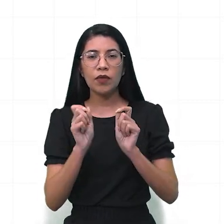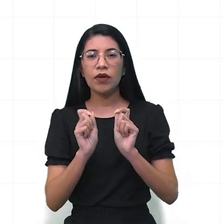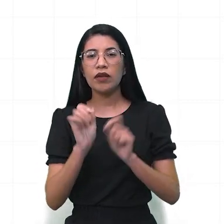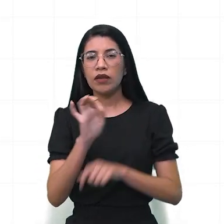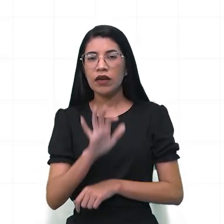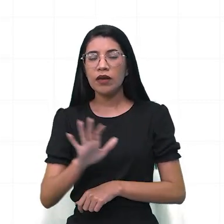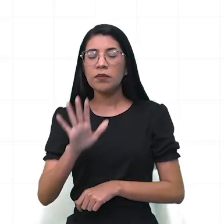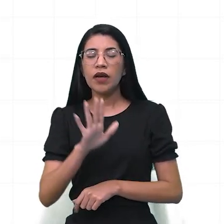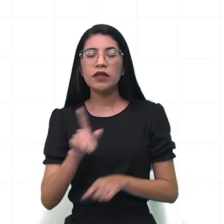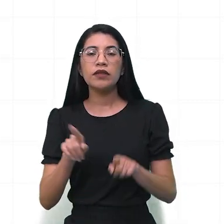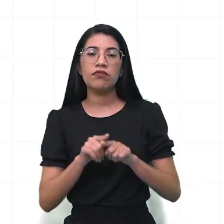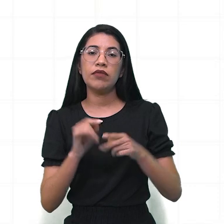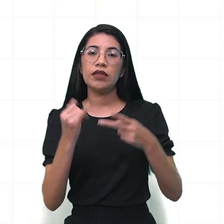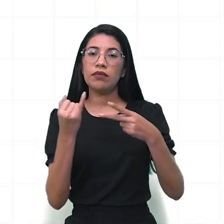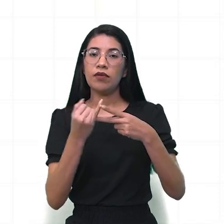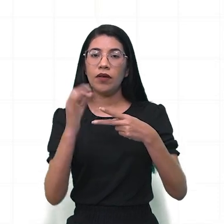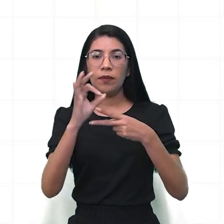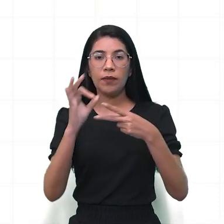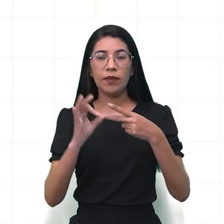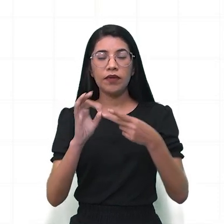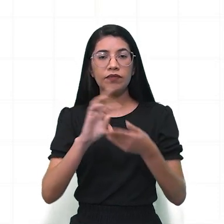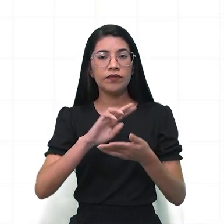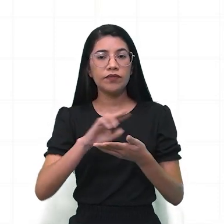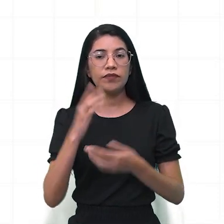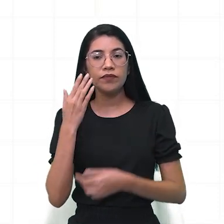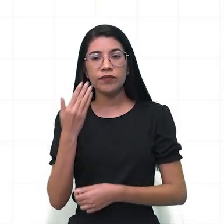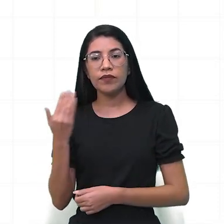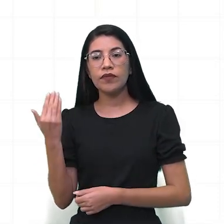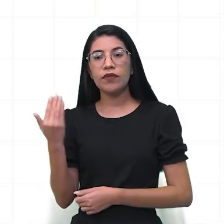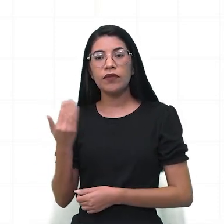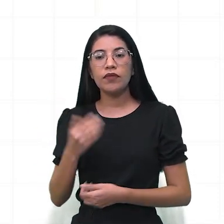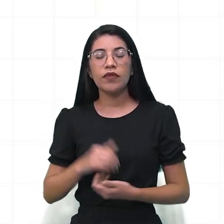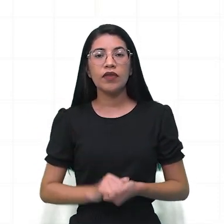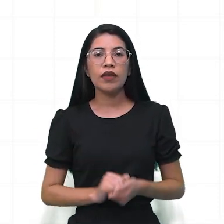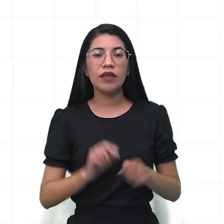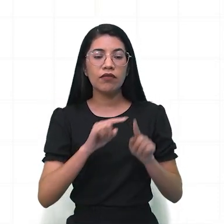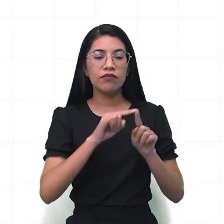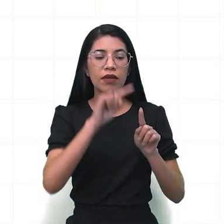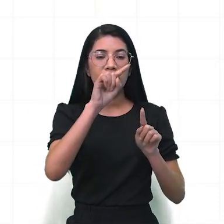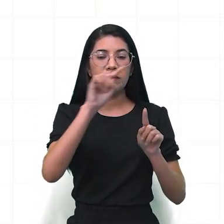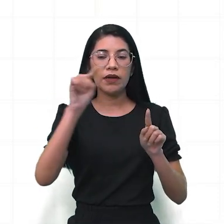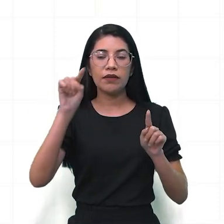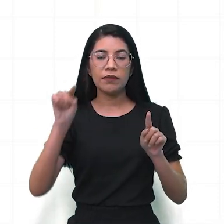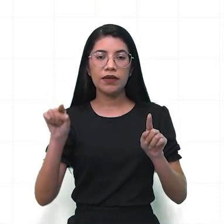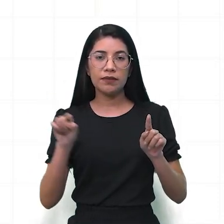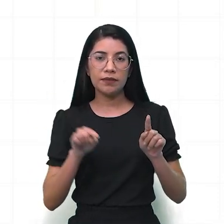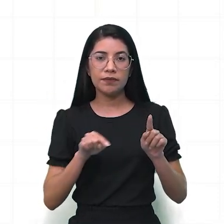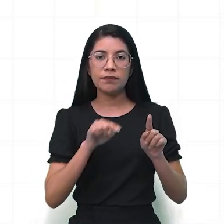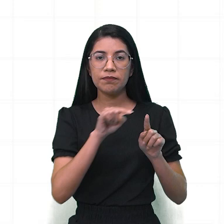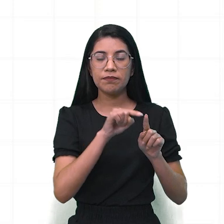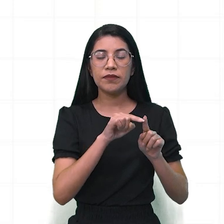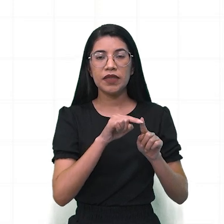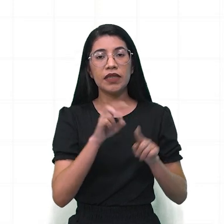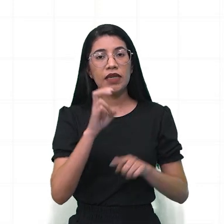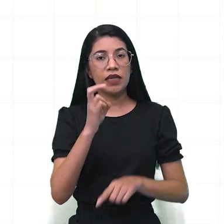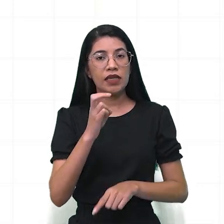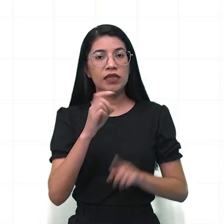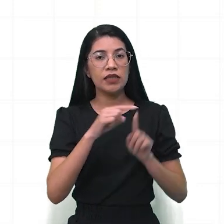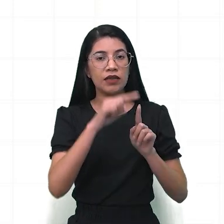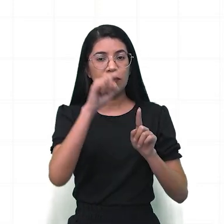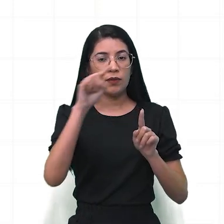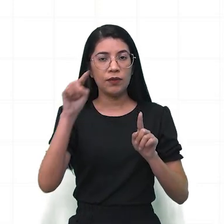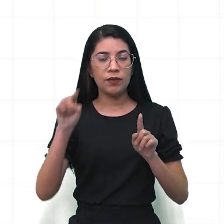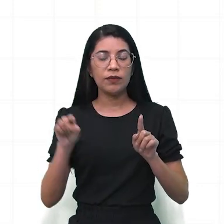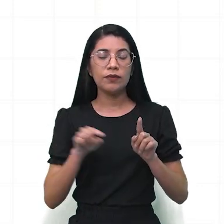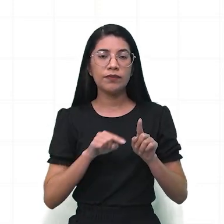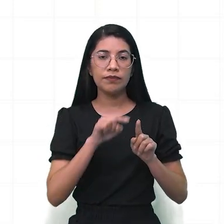alguns polígonos também. Ó, tenho aqui um lado, segundo lado, terceiro, quarto e o quinto